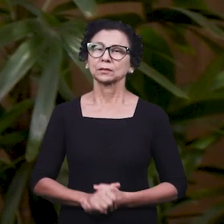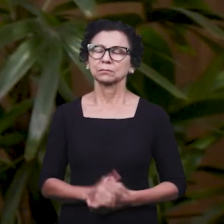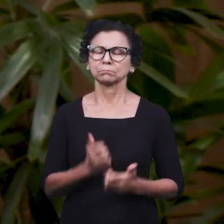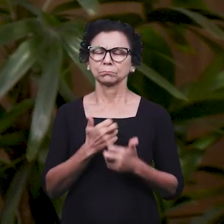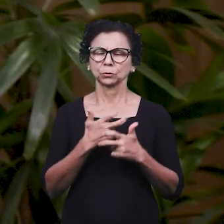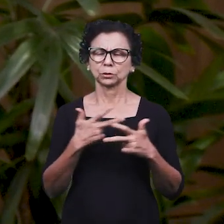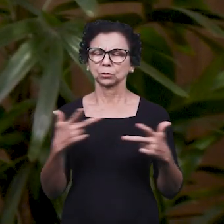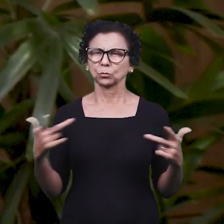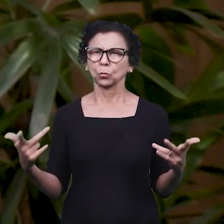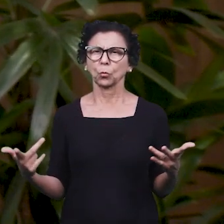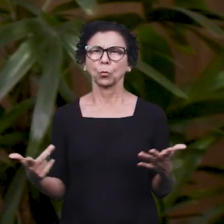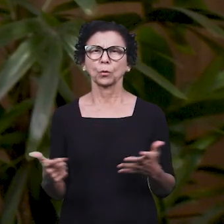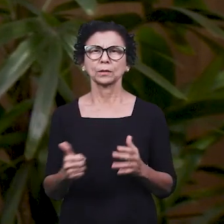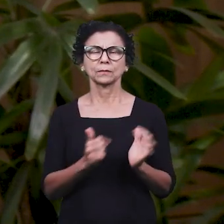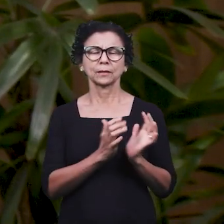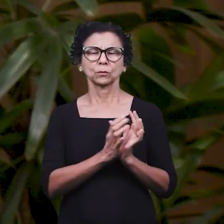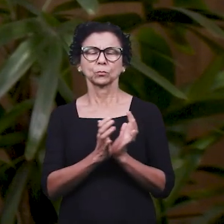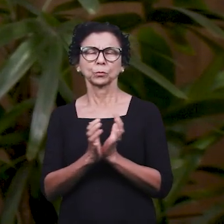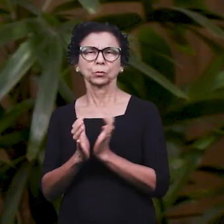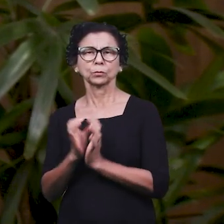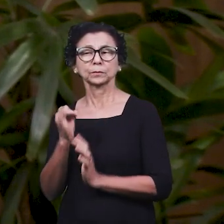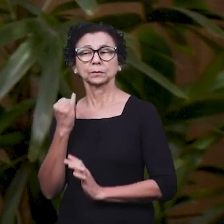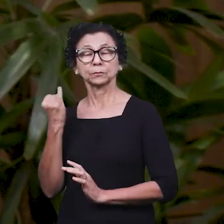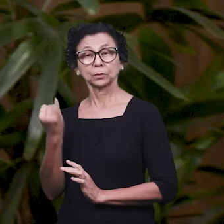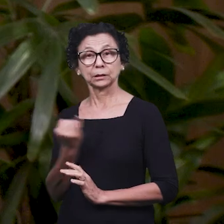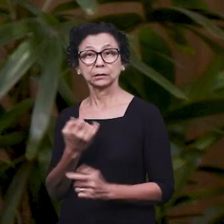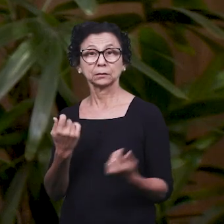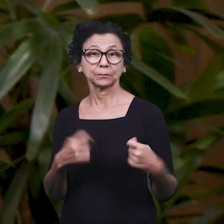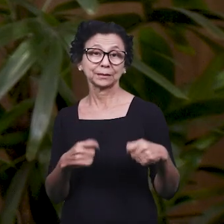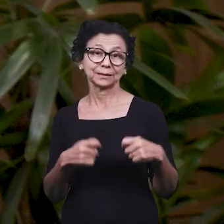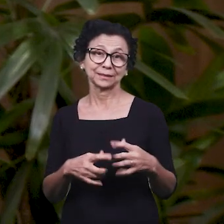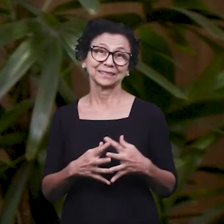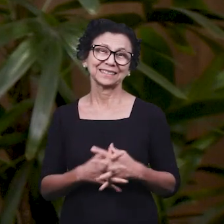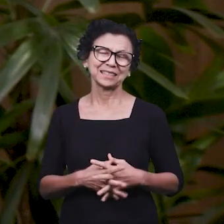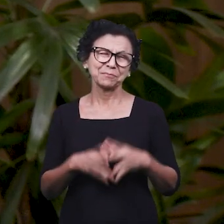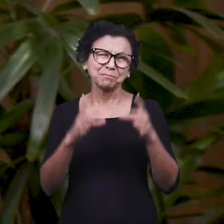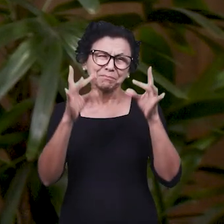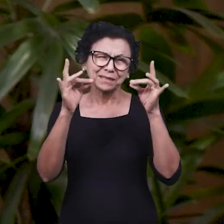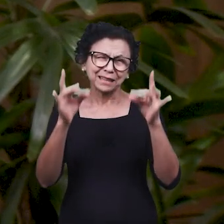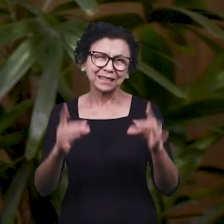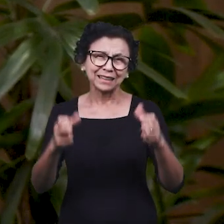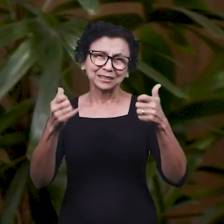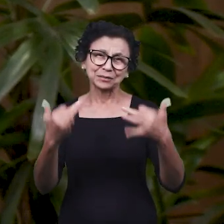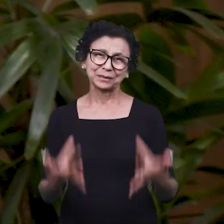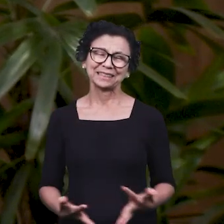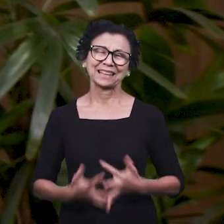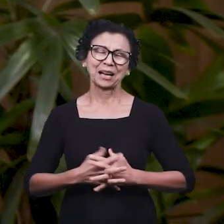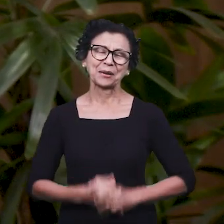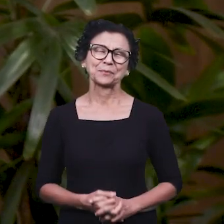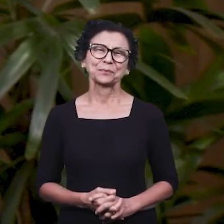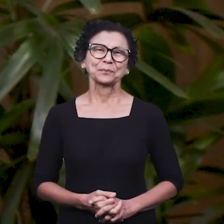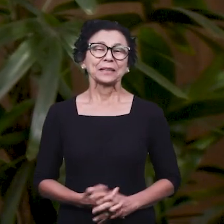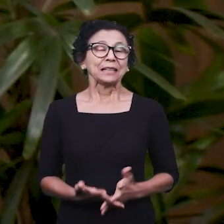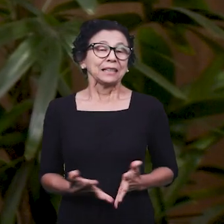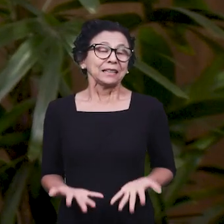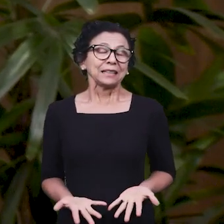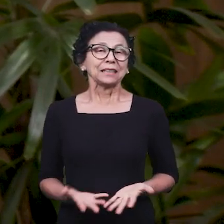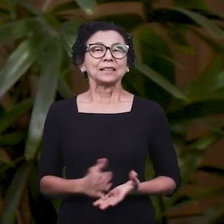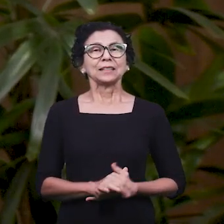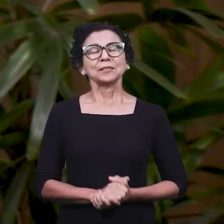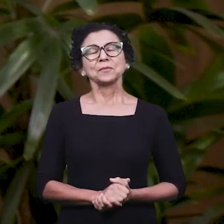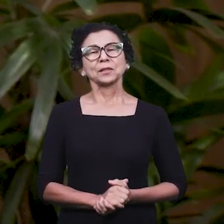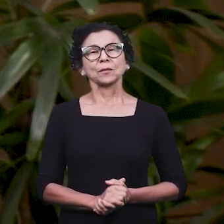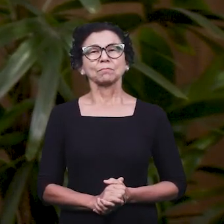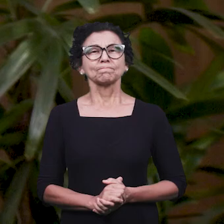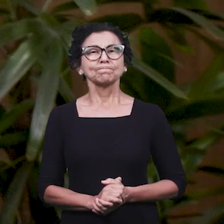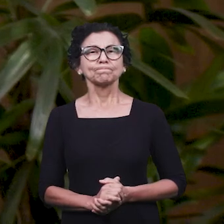extensa, né? E possui várias classificações importantes e que precisariam ser bem explicadas aqui. Nós podemos dizer que a diabetes